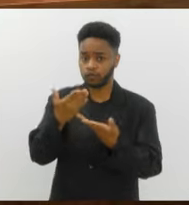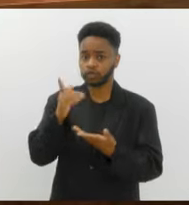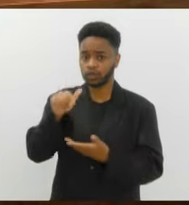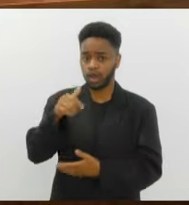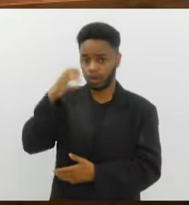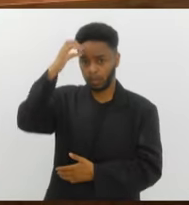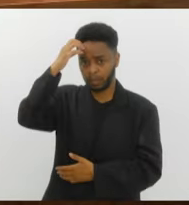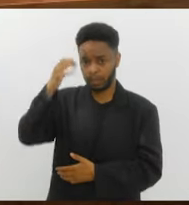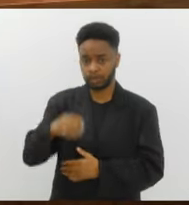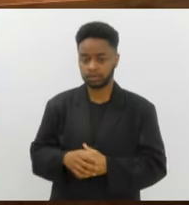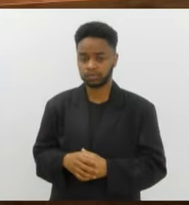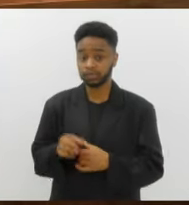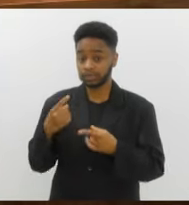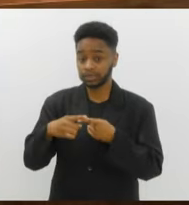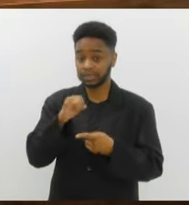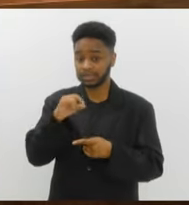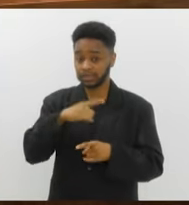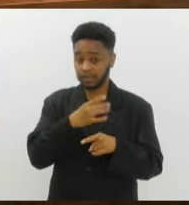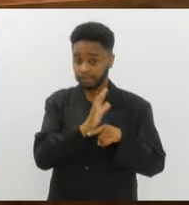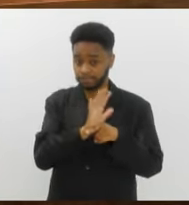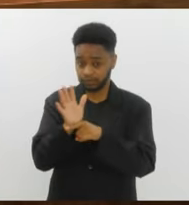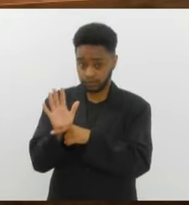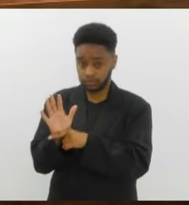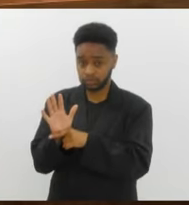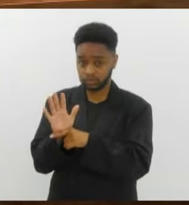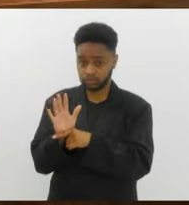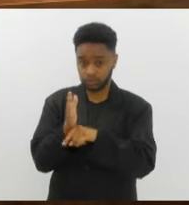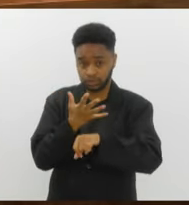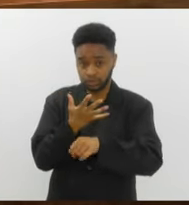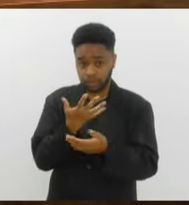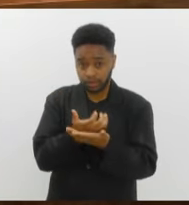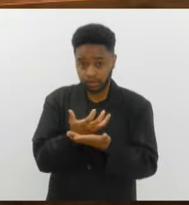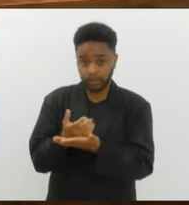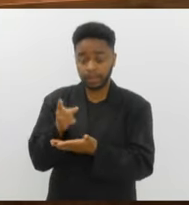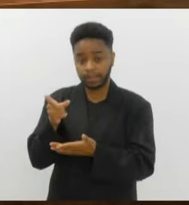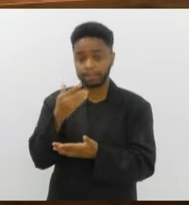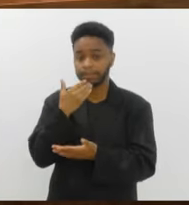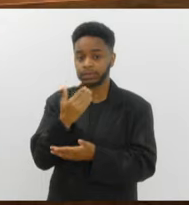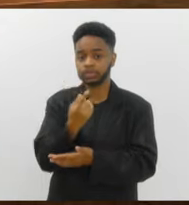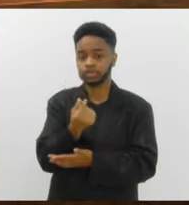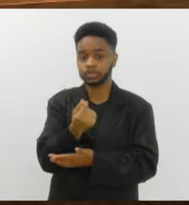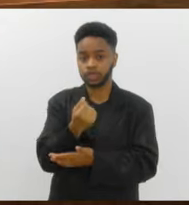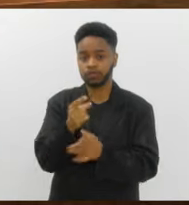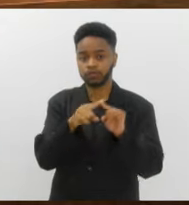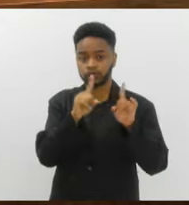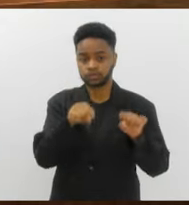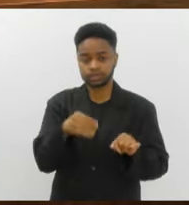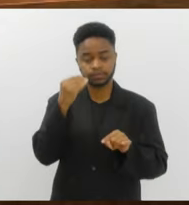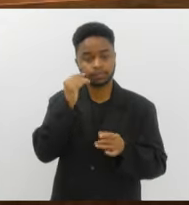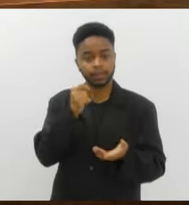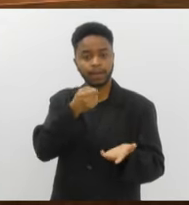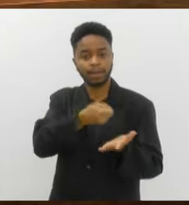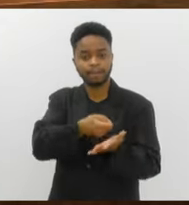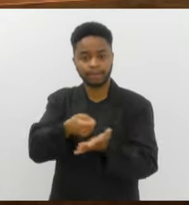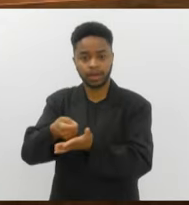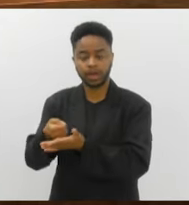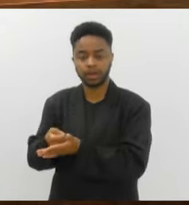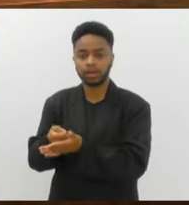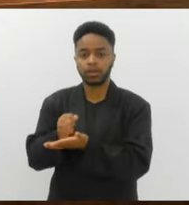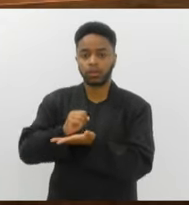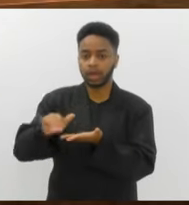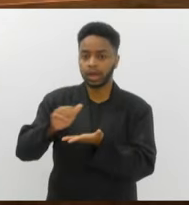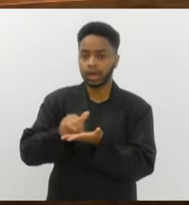a partir do momento que você tem vídeos gravados, ele pedindo dinheiro a funcionários para custear a sua campanha e o gasto de